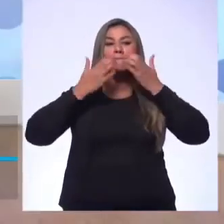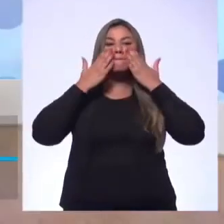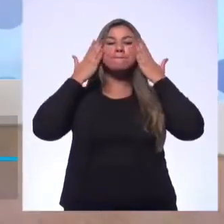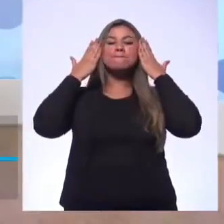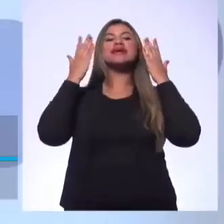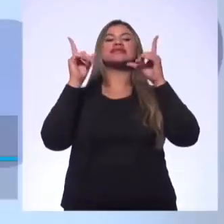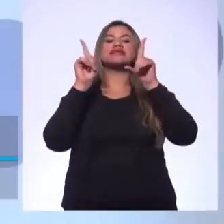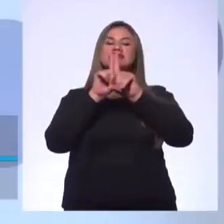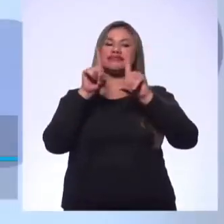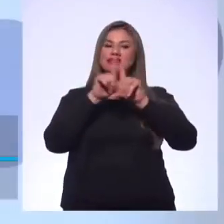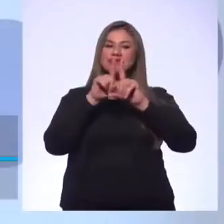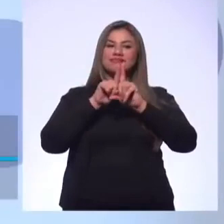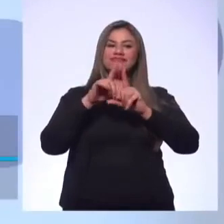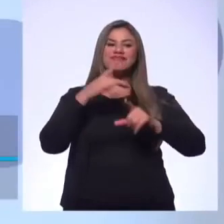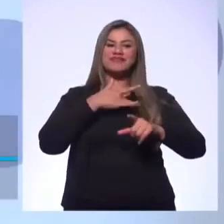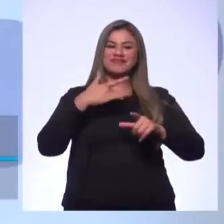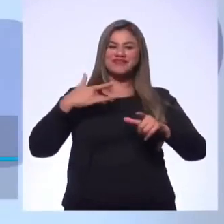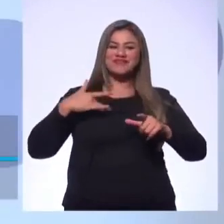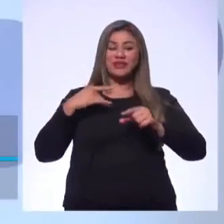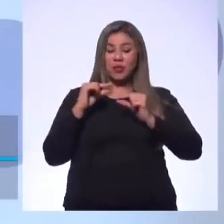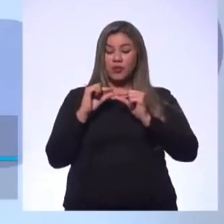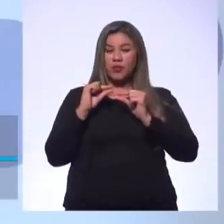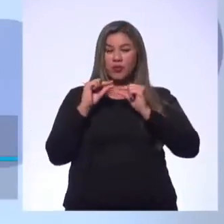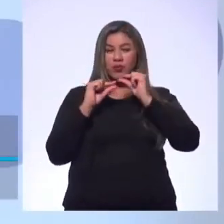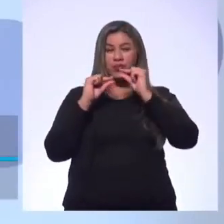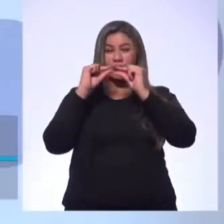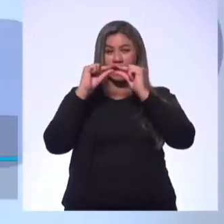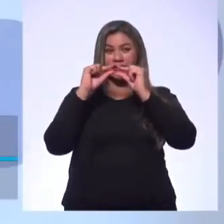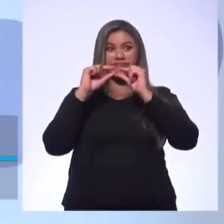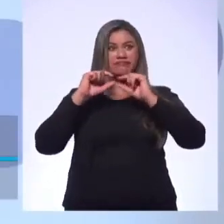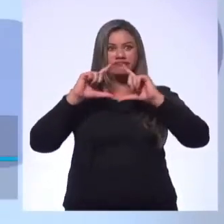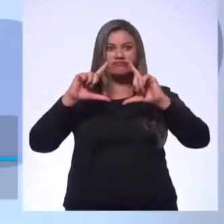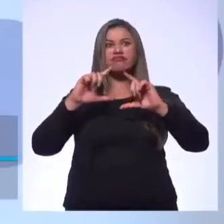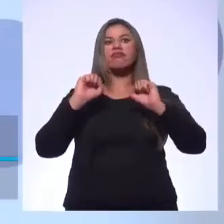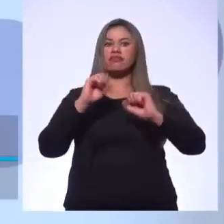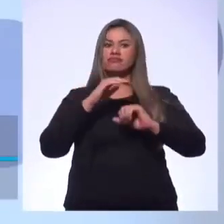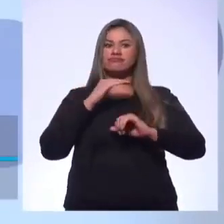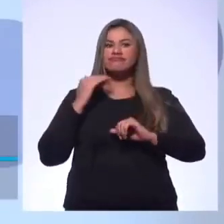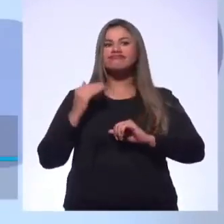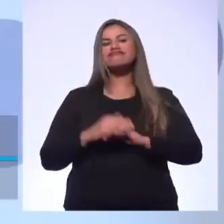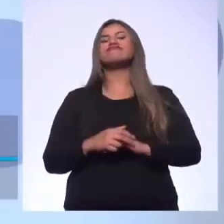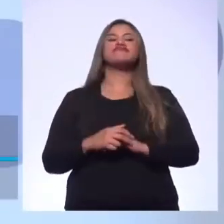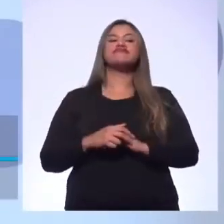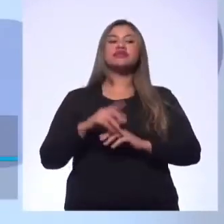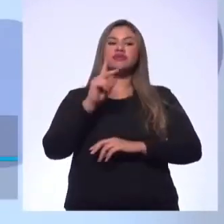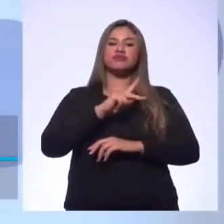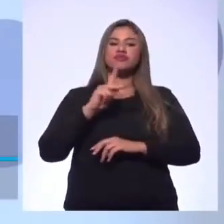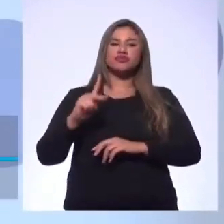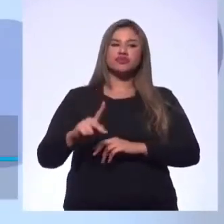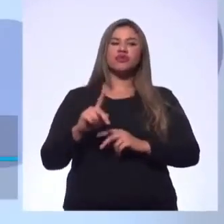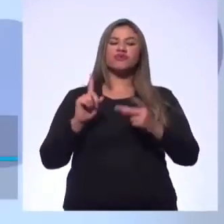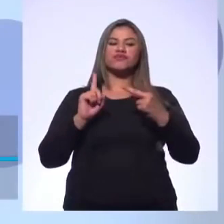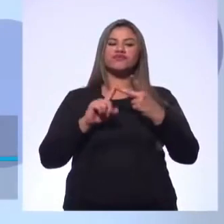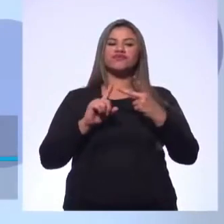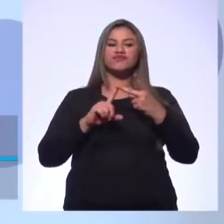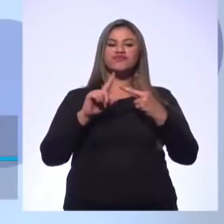ó. A professora Sônia escreveu gonorreia, a professora Tereza escreveu hanseníase, escreveu bem. aqui até o nome